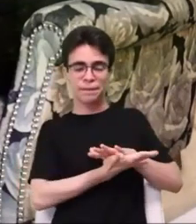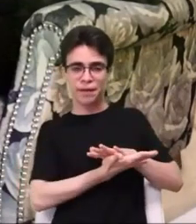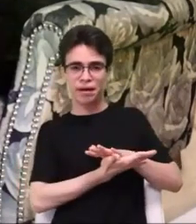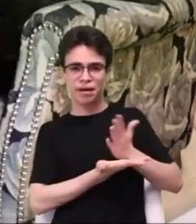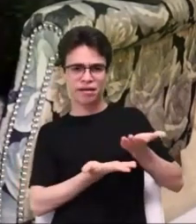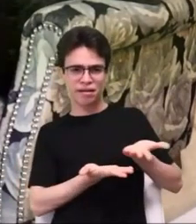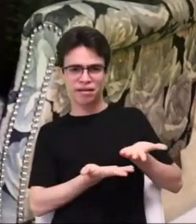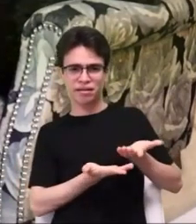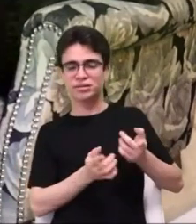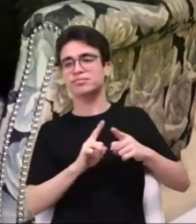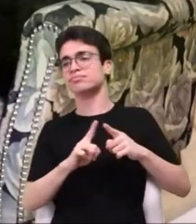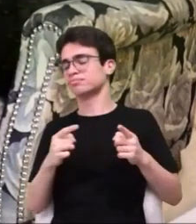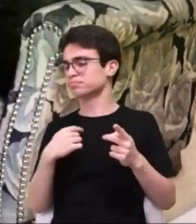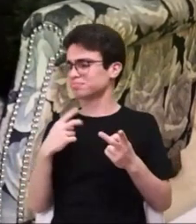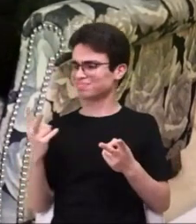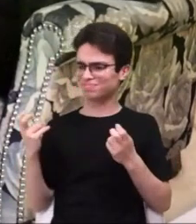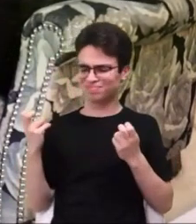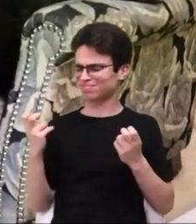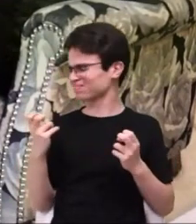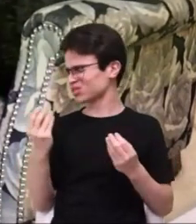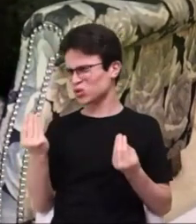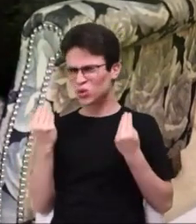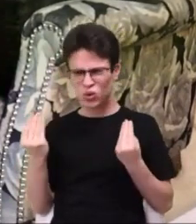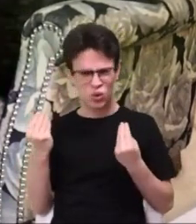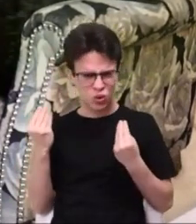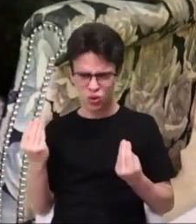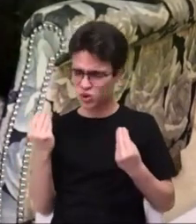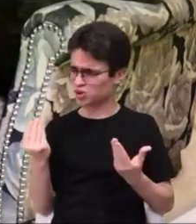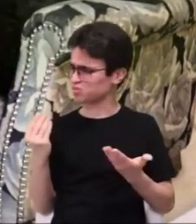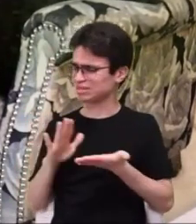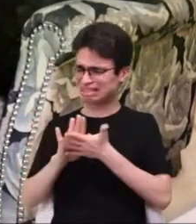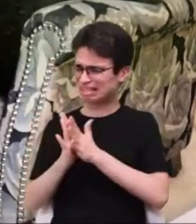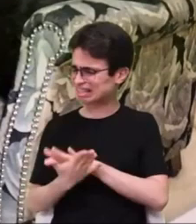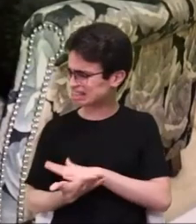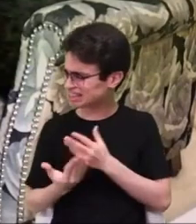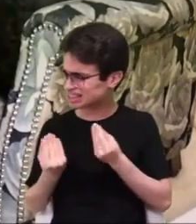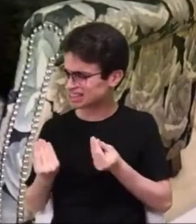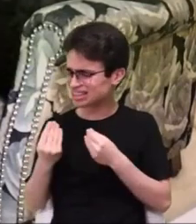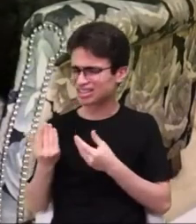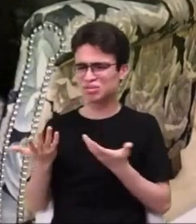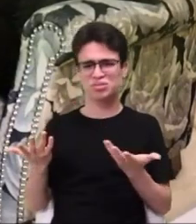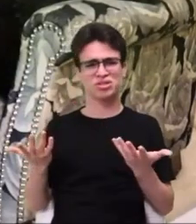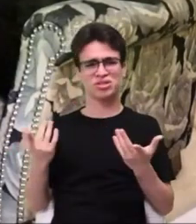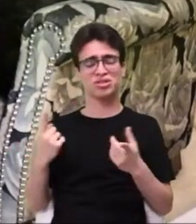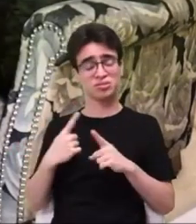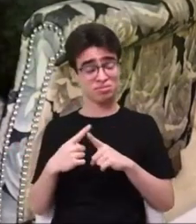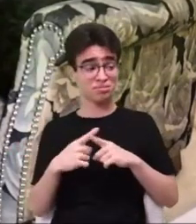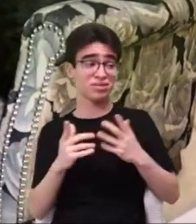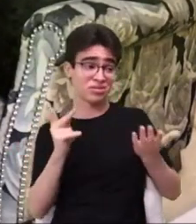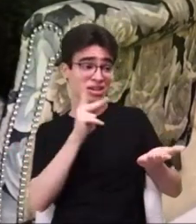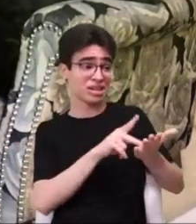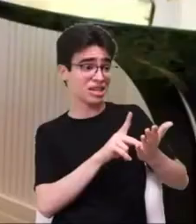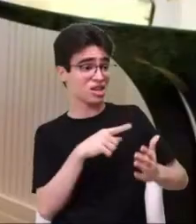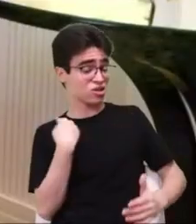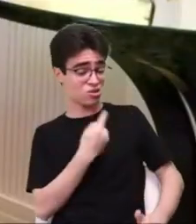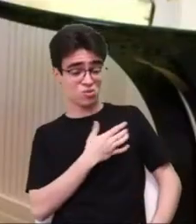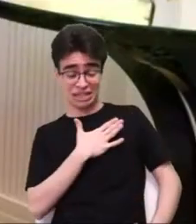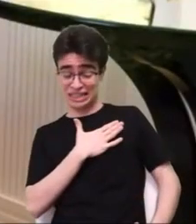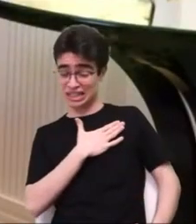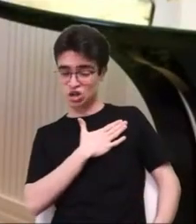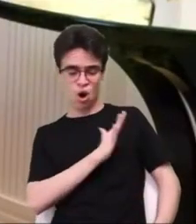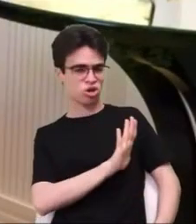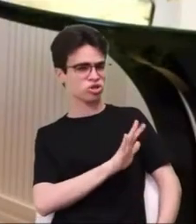cruel. Né? Eu acho uma crueldade fazer isso claro, com uma pessoa. Não tenho dúvida disso, né? E aí fica o nosso repúdio, o